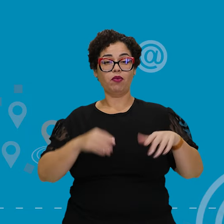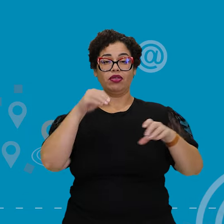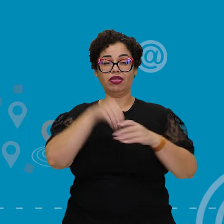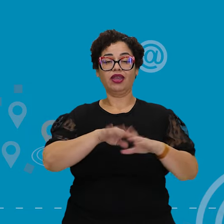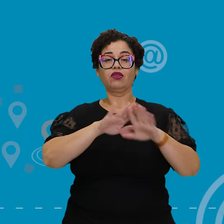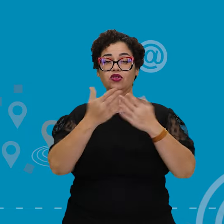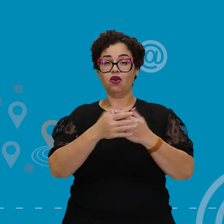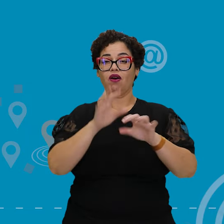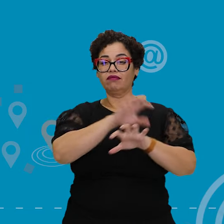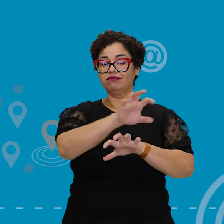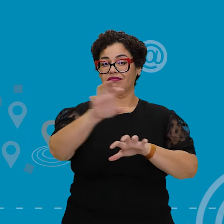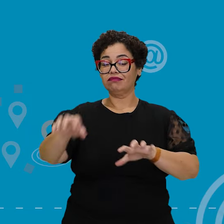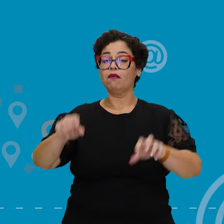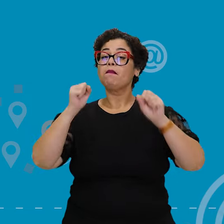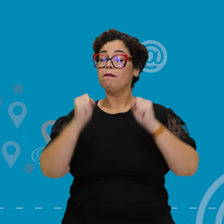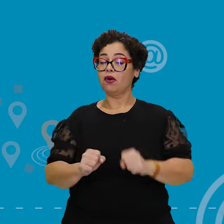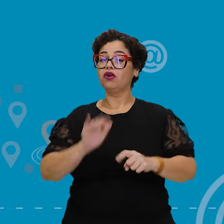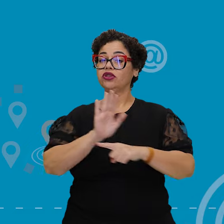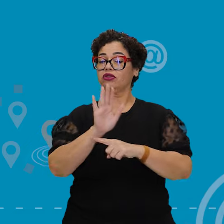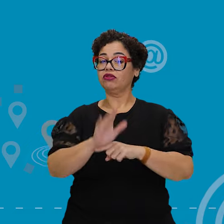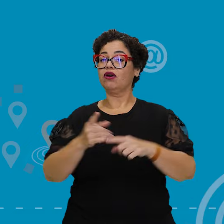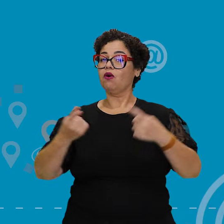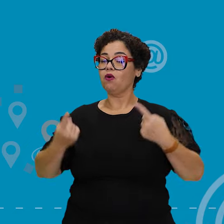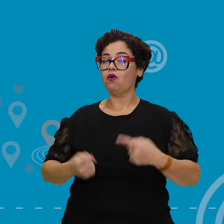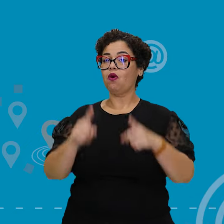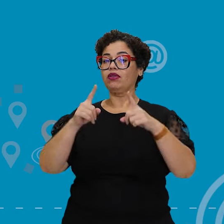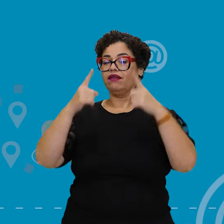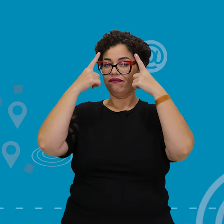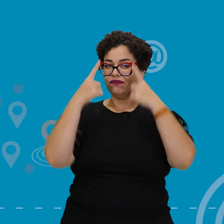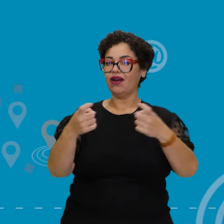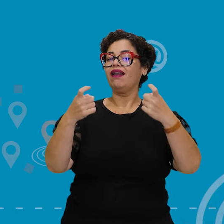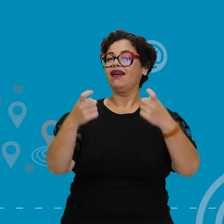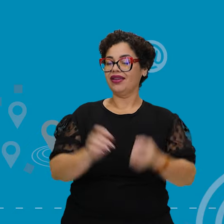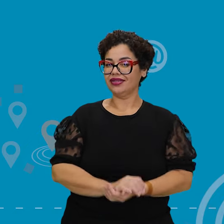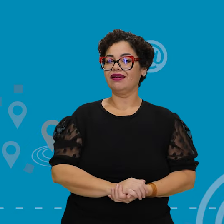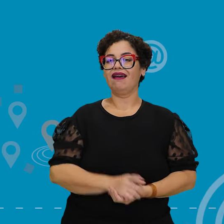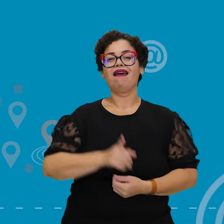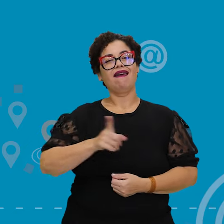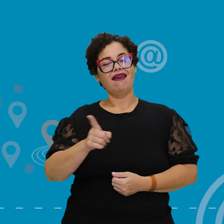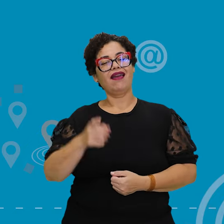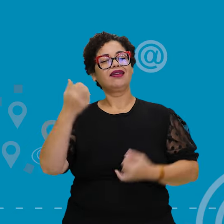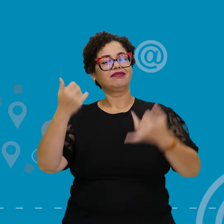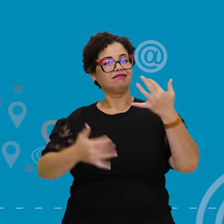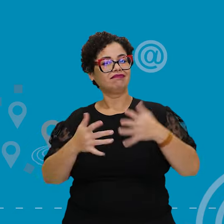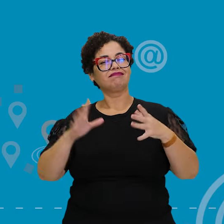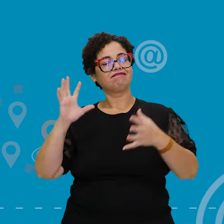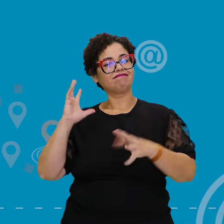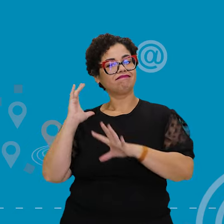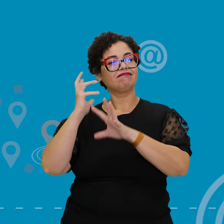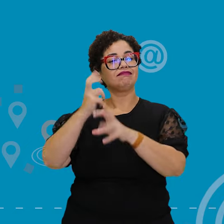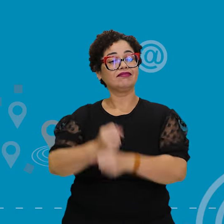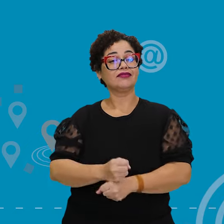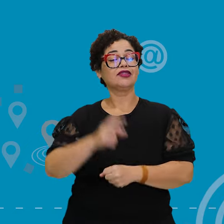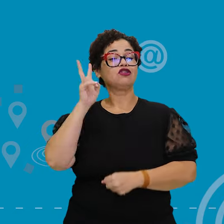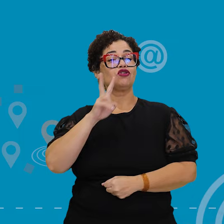práticas corporais nas unidades educacionais pode auxiliar no combate às violências. E ele